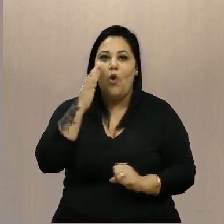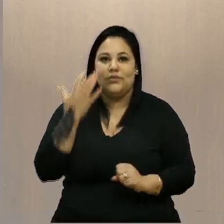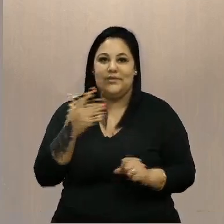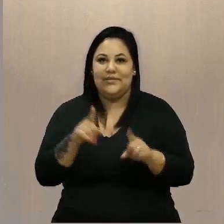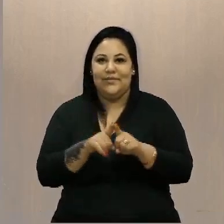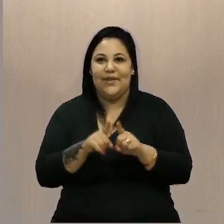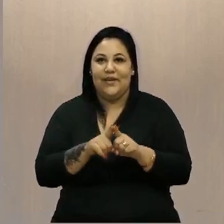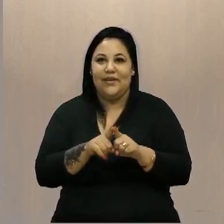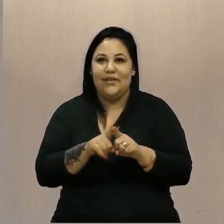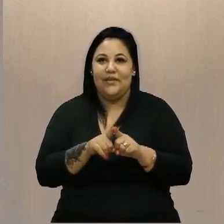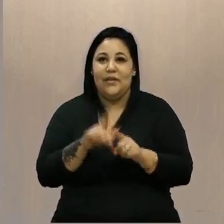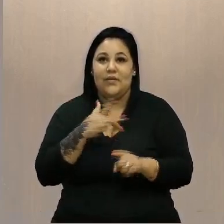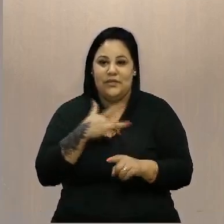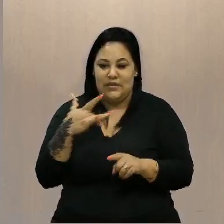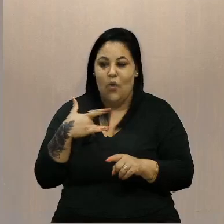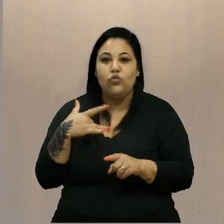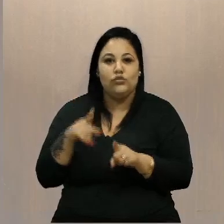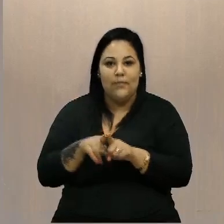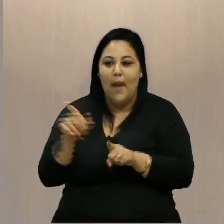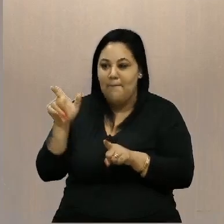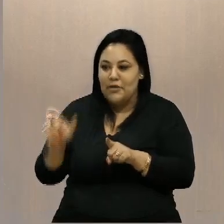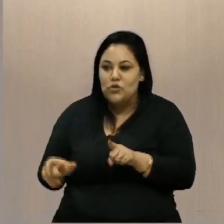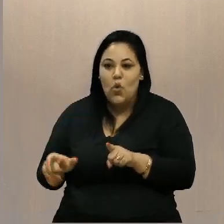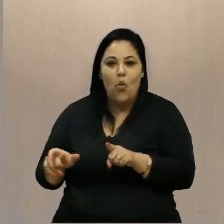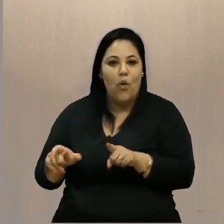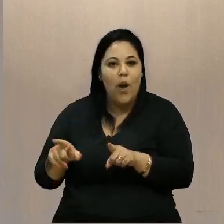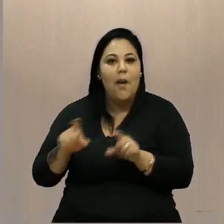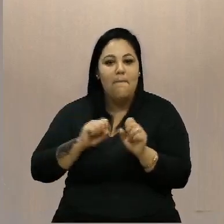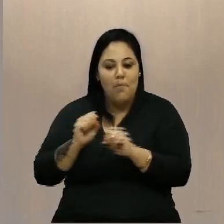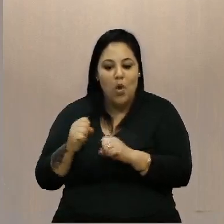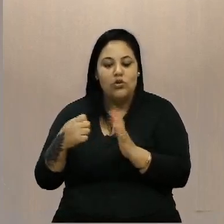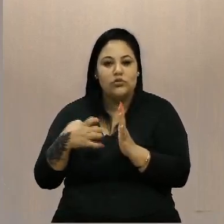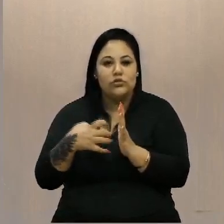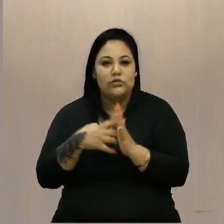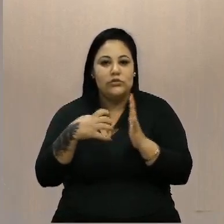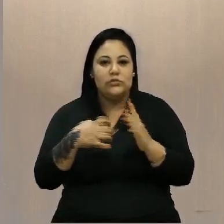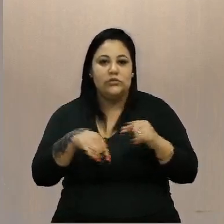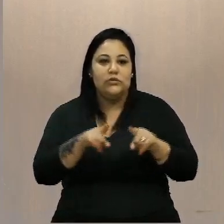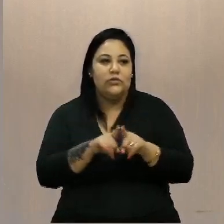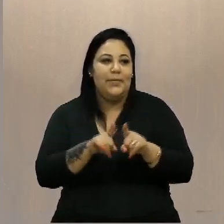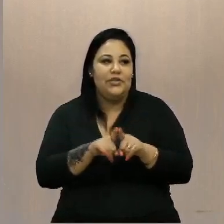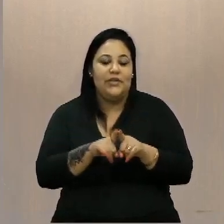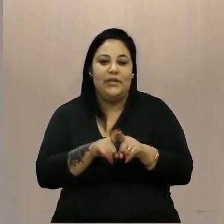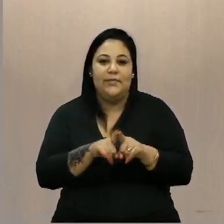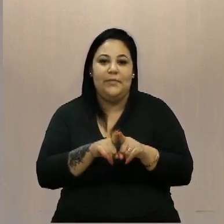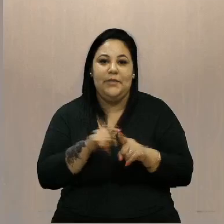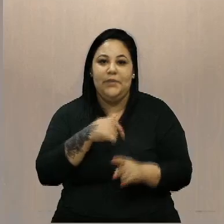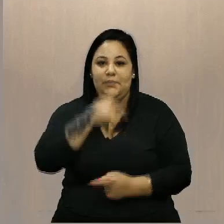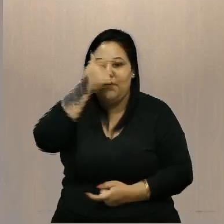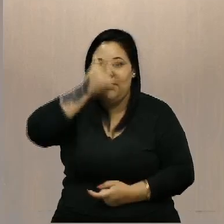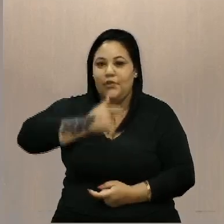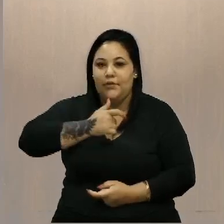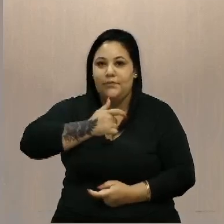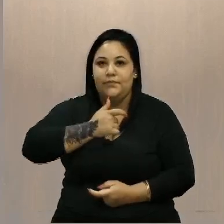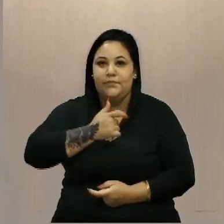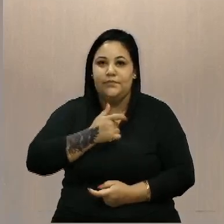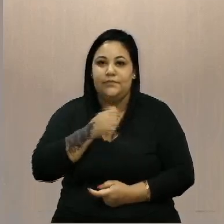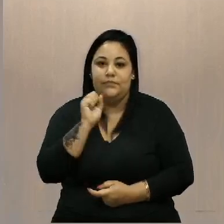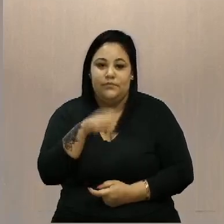as pessoas, não só para o cuidado animal, mas para a saúde das pessoas. Então, eu acho que é uma demanda antiga,